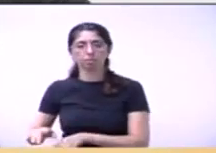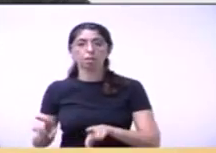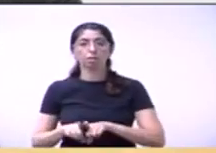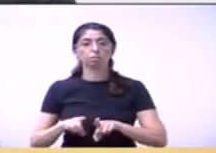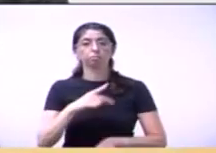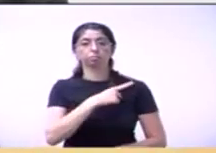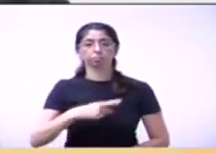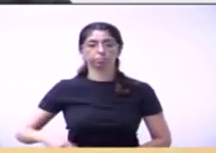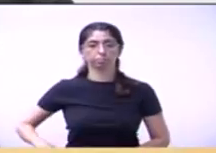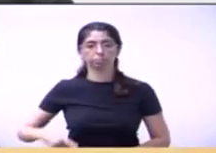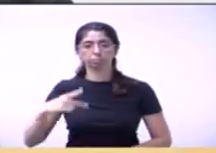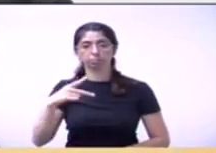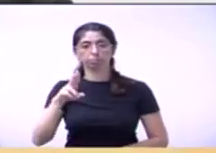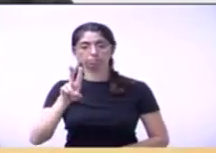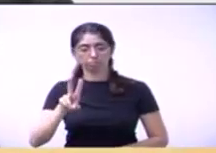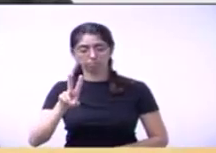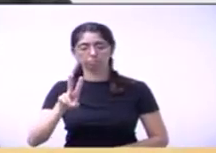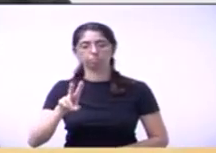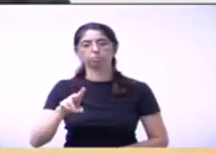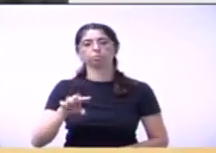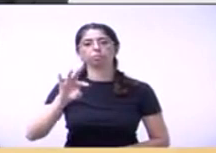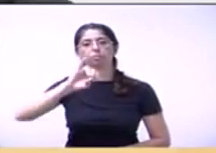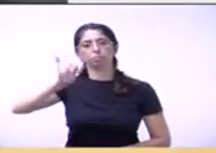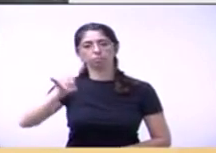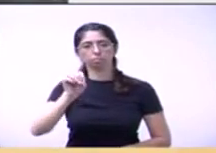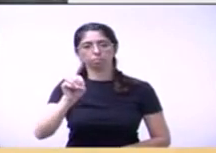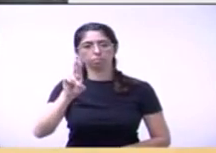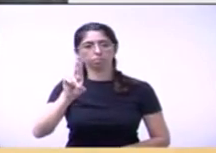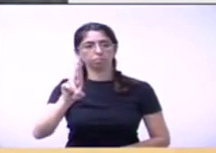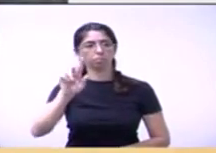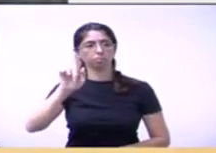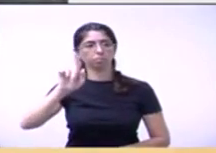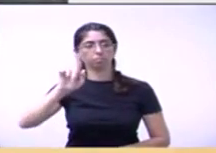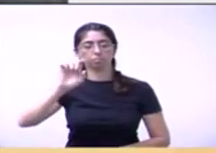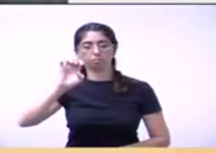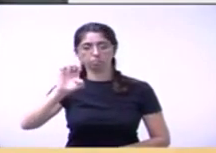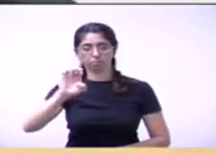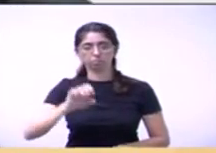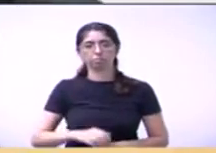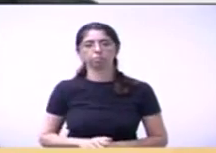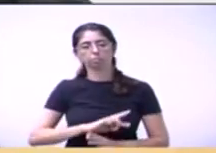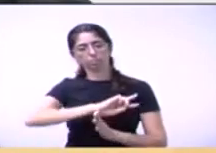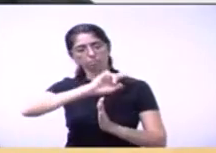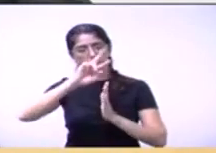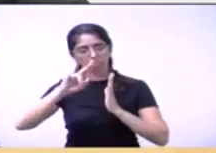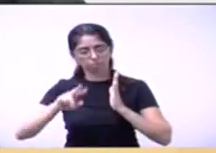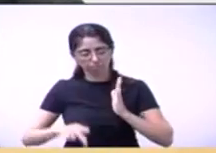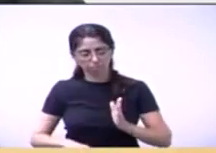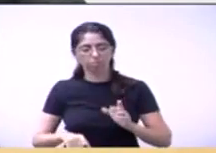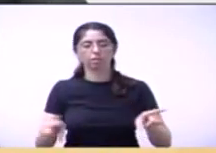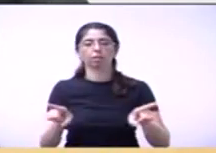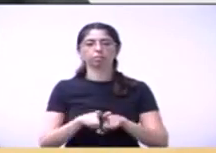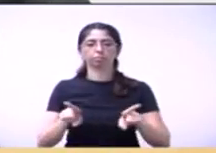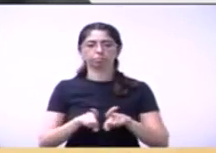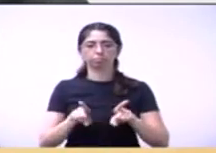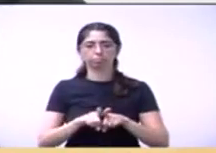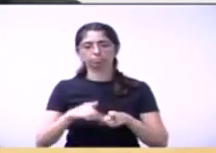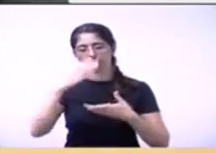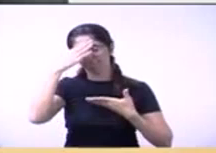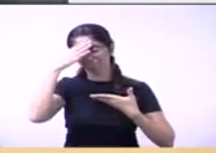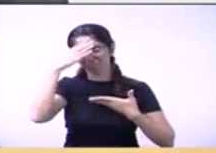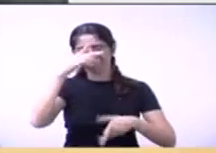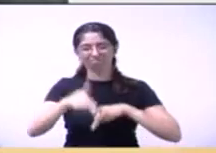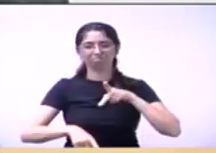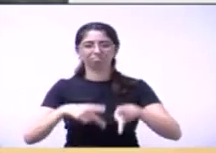do doutor Alex Lopes, presidente do PR. Gostaria de agradecer a presença da população presente, da guarda,